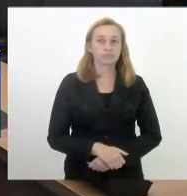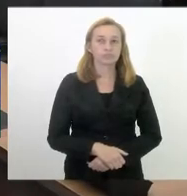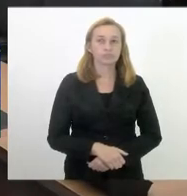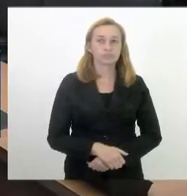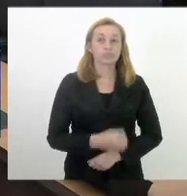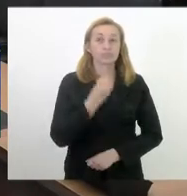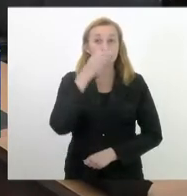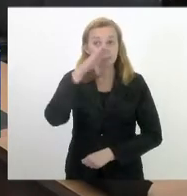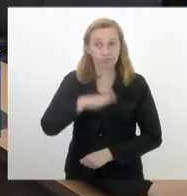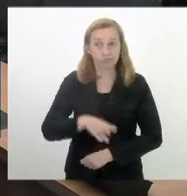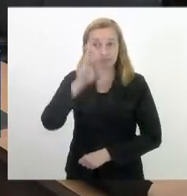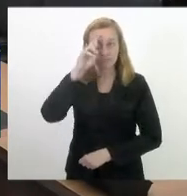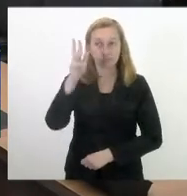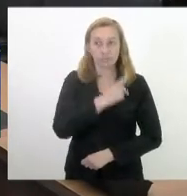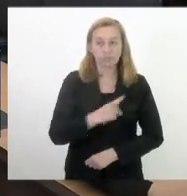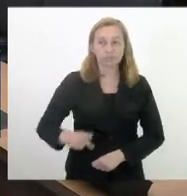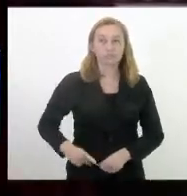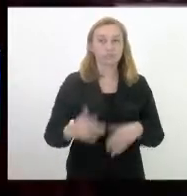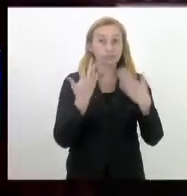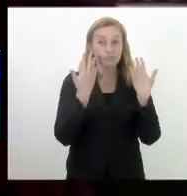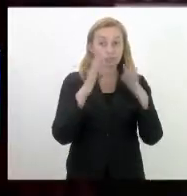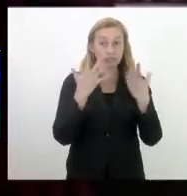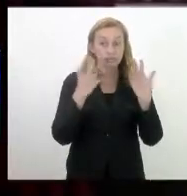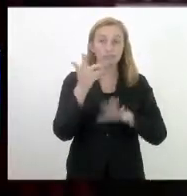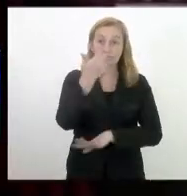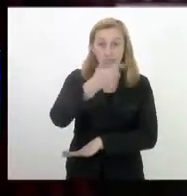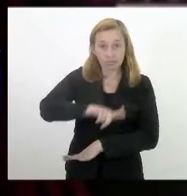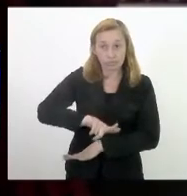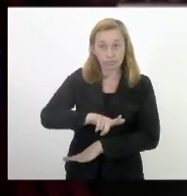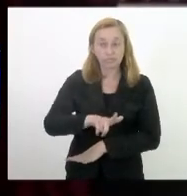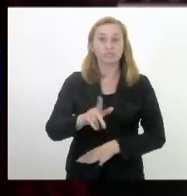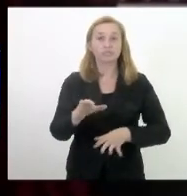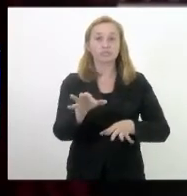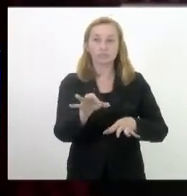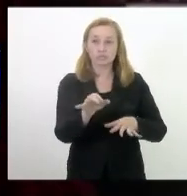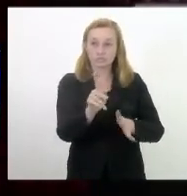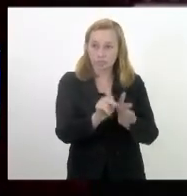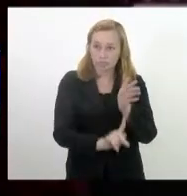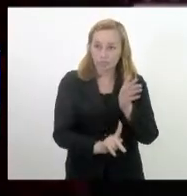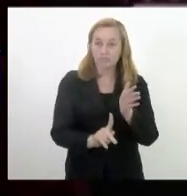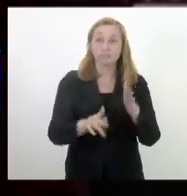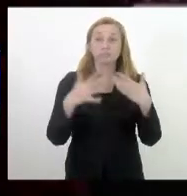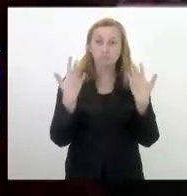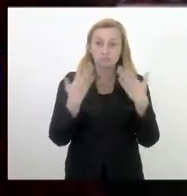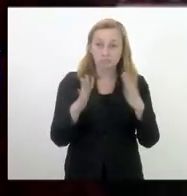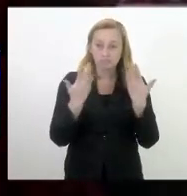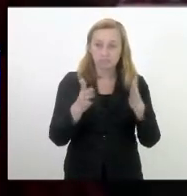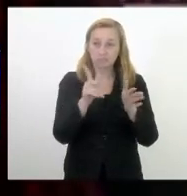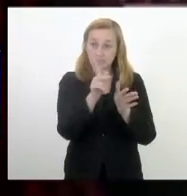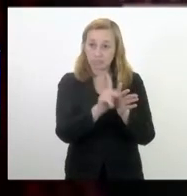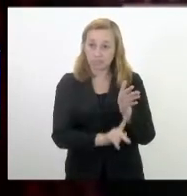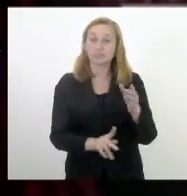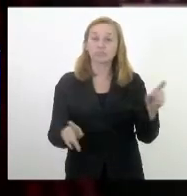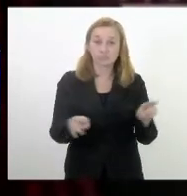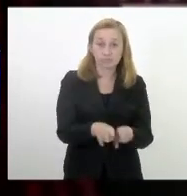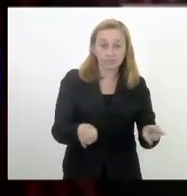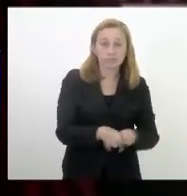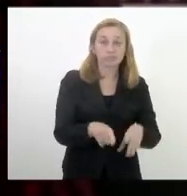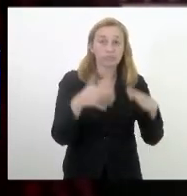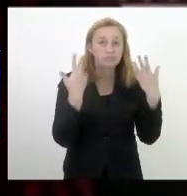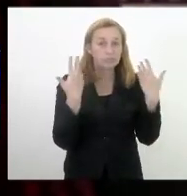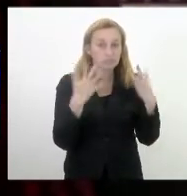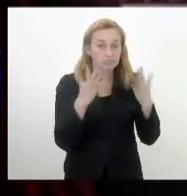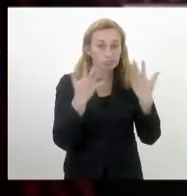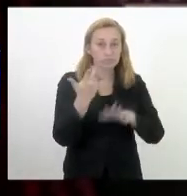Boa tarde, presidente. Parabenizar mais uma vez pelo projeto, excelente projeto. Também parabenizar mais uma